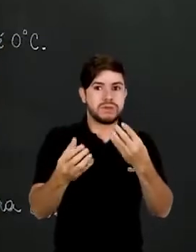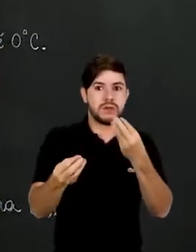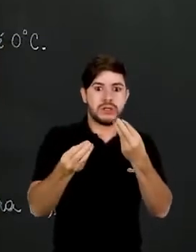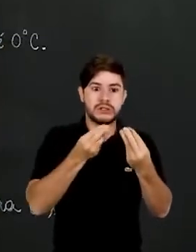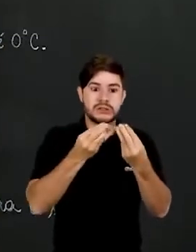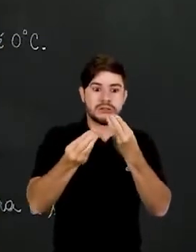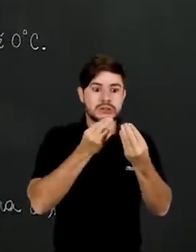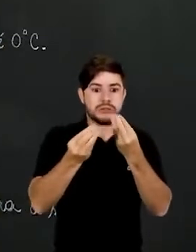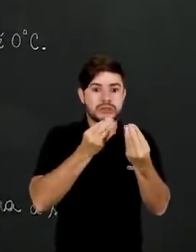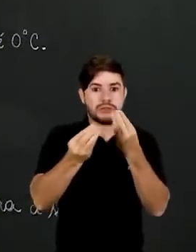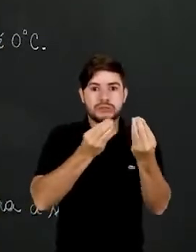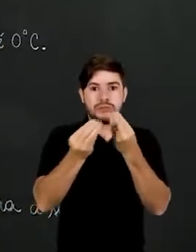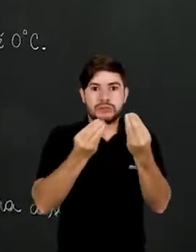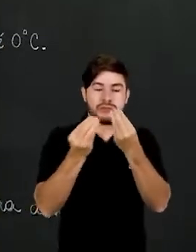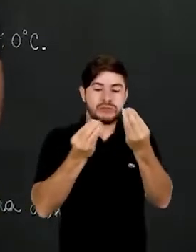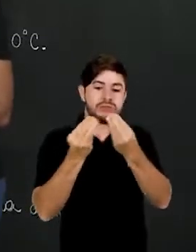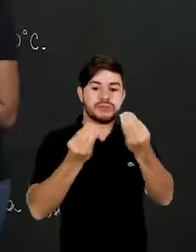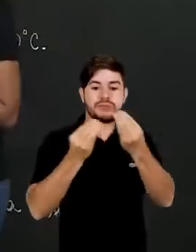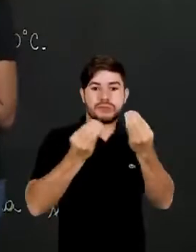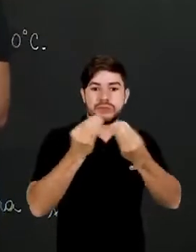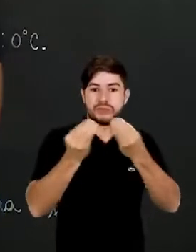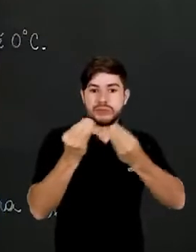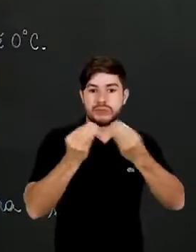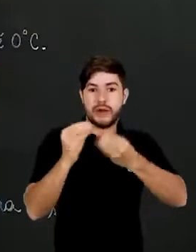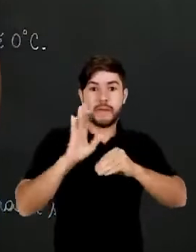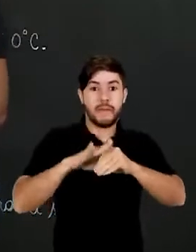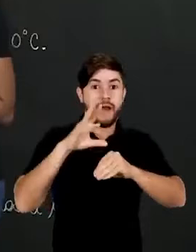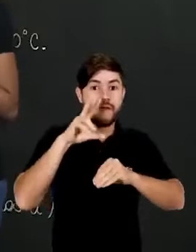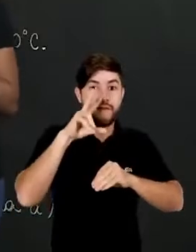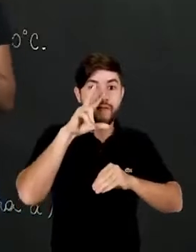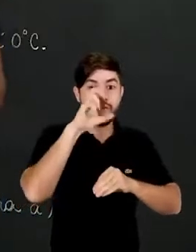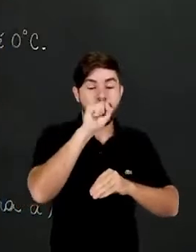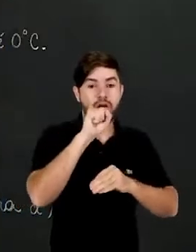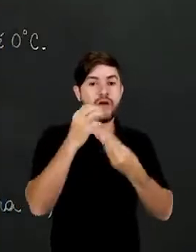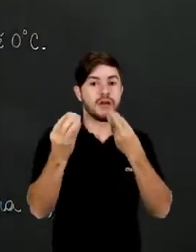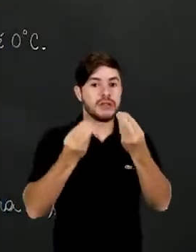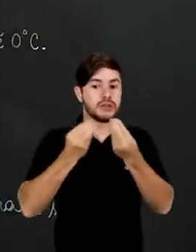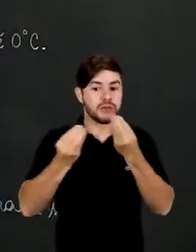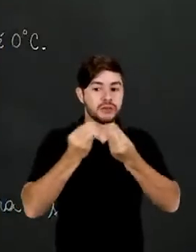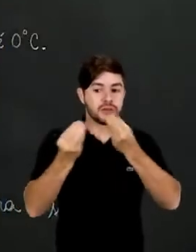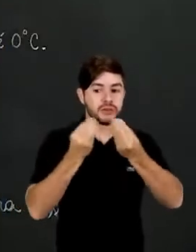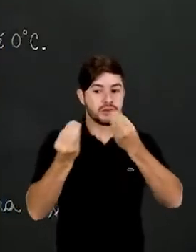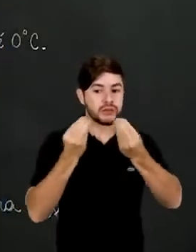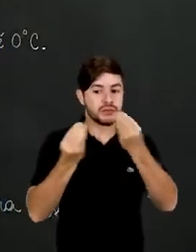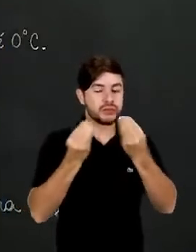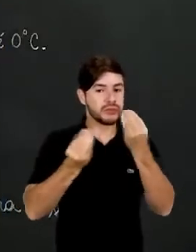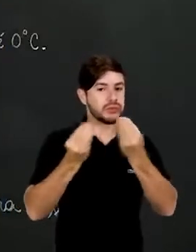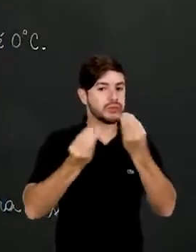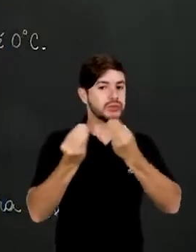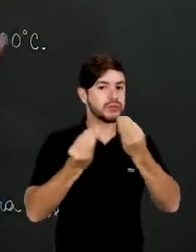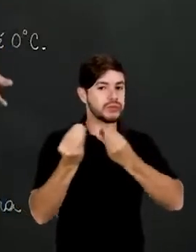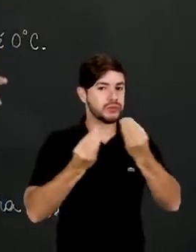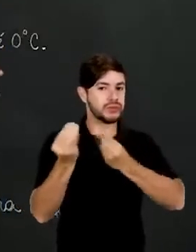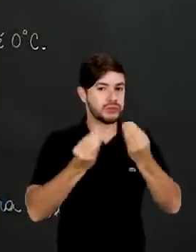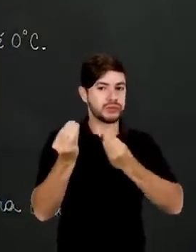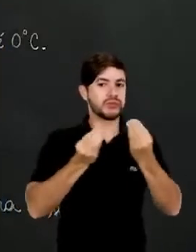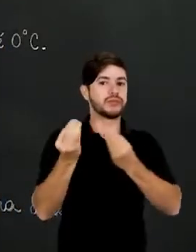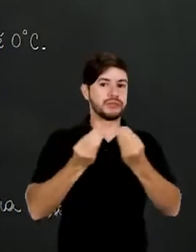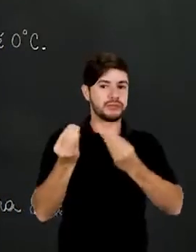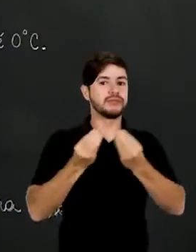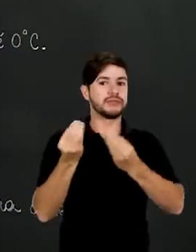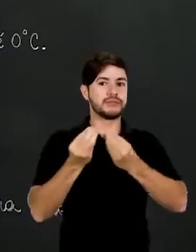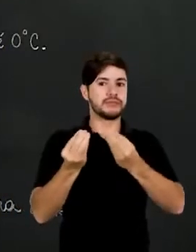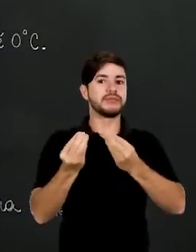de moléculas, a maior agitação de moléculas. Repare que há movimentação. As moléculas elas têm liberdade,